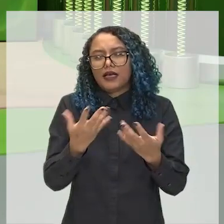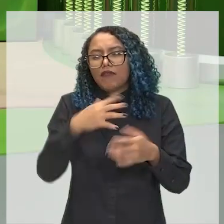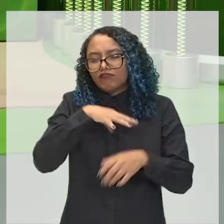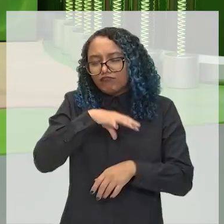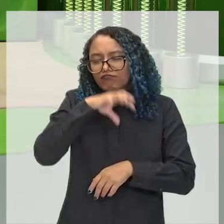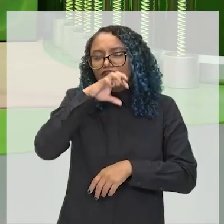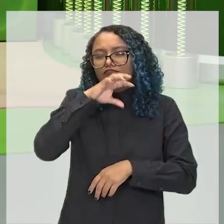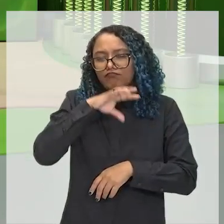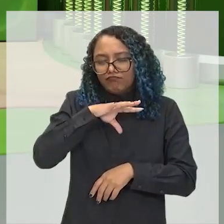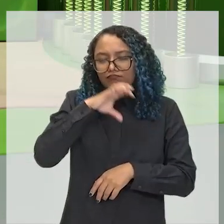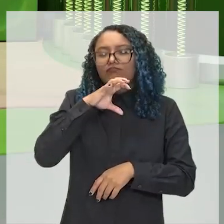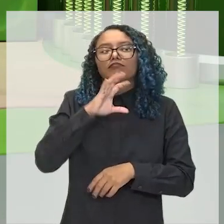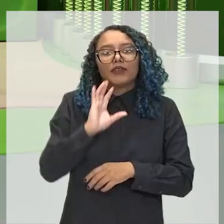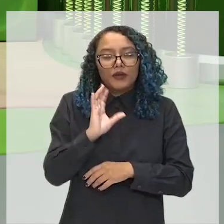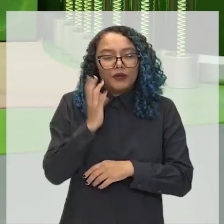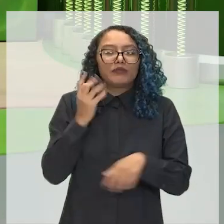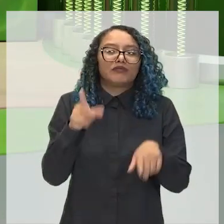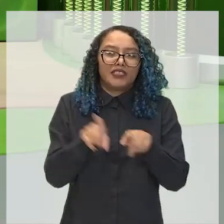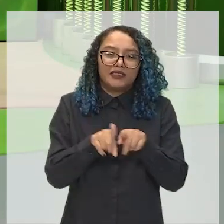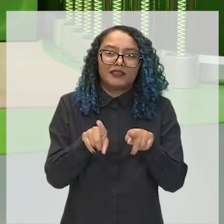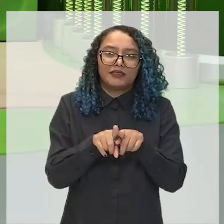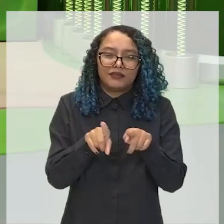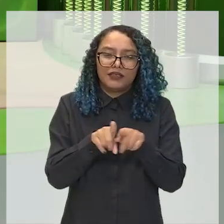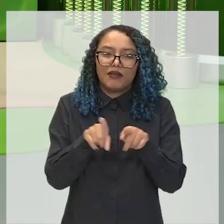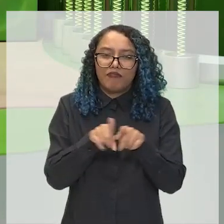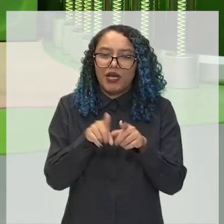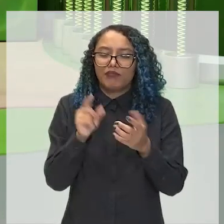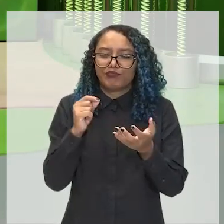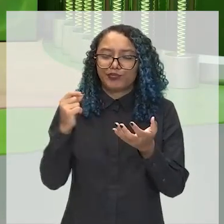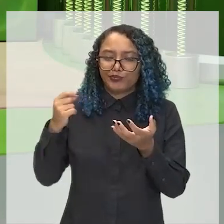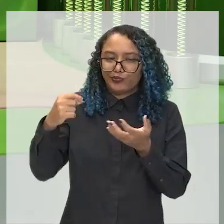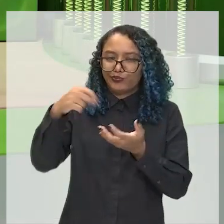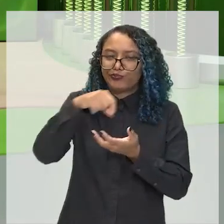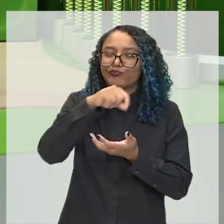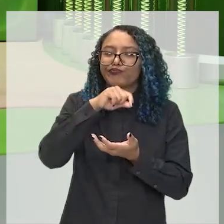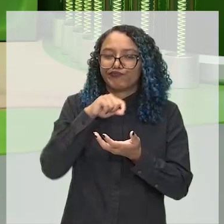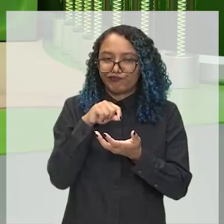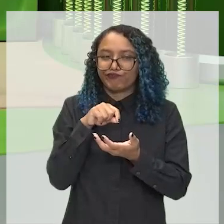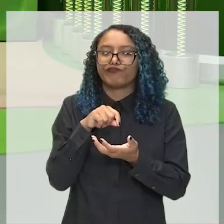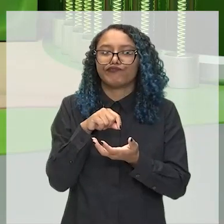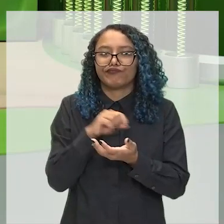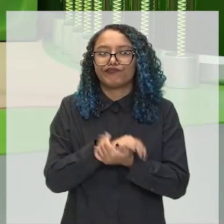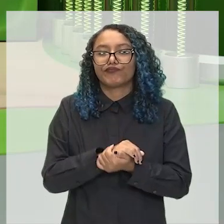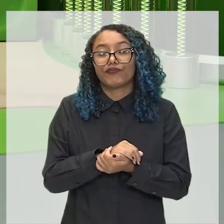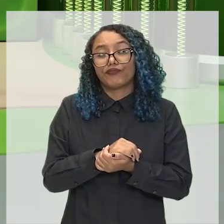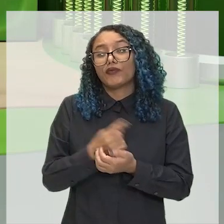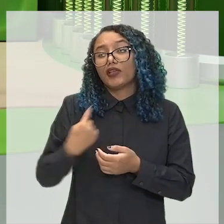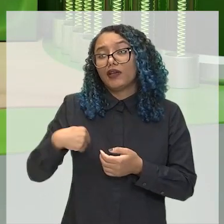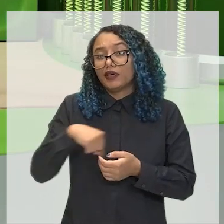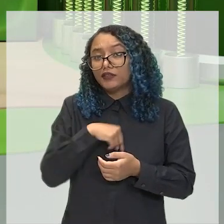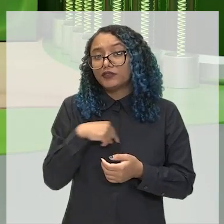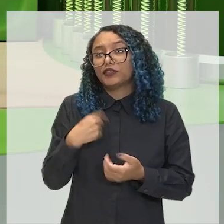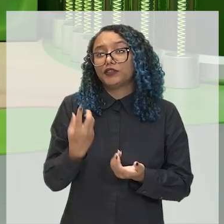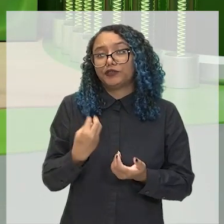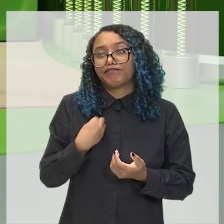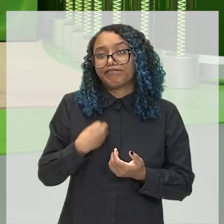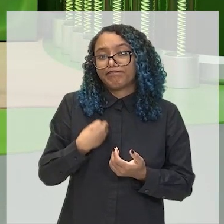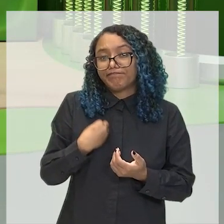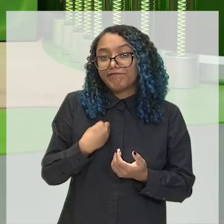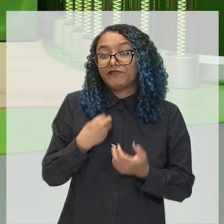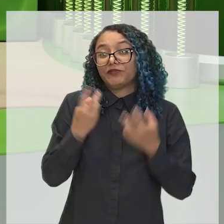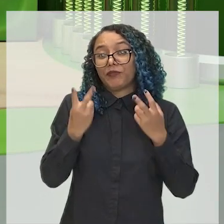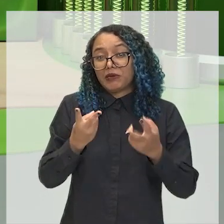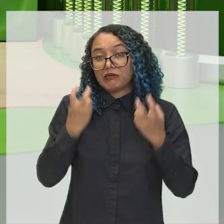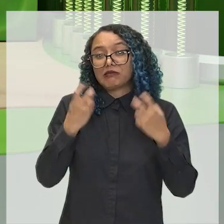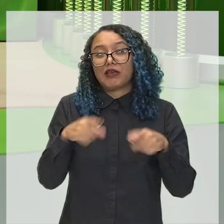problemas respiratórios que vão ocorrendo aí no planeta, na superfície do planeta Terra, e nós estamos vivenciando na nossa